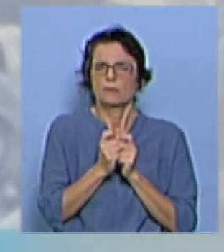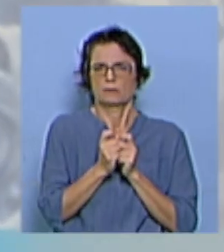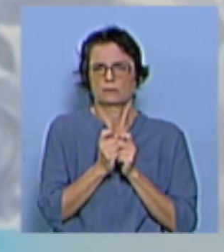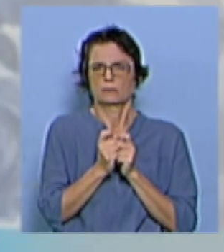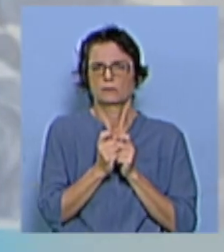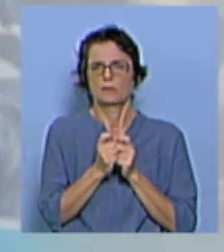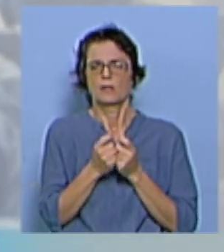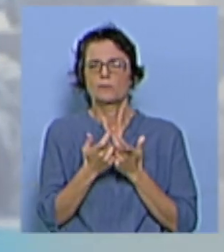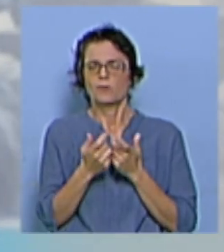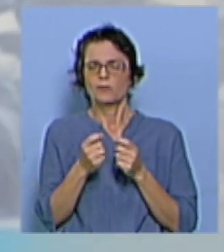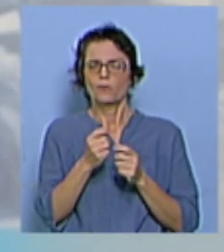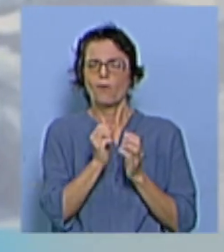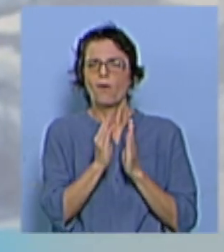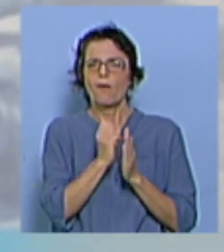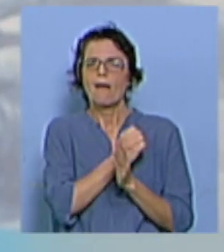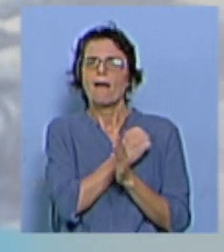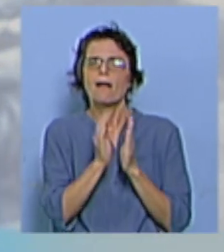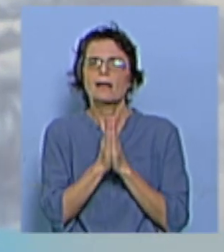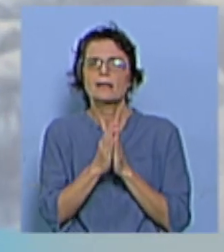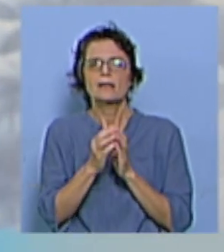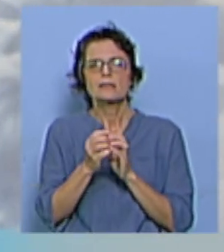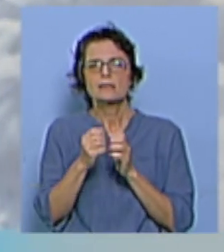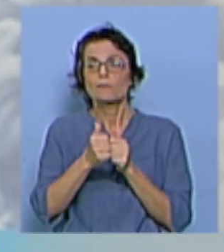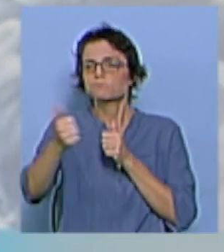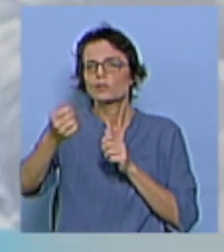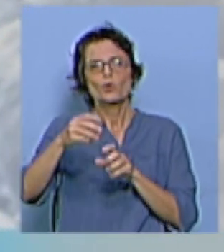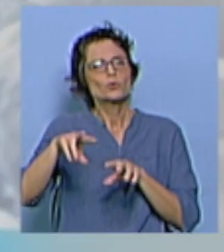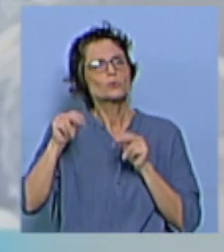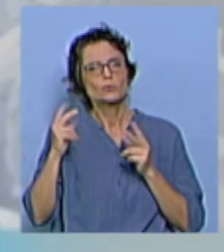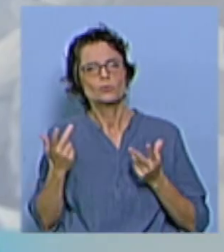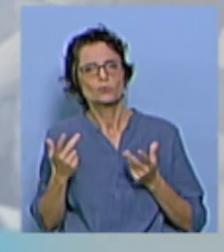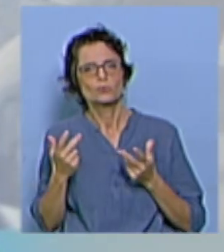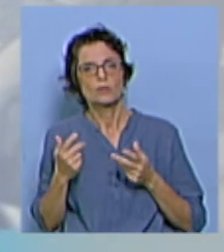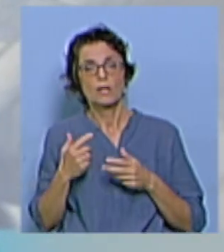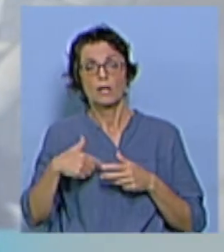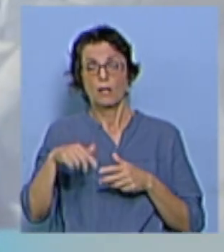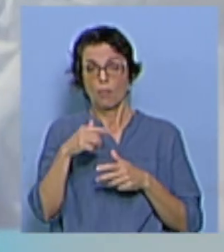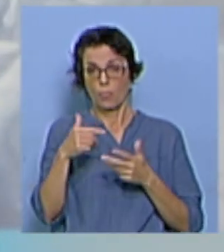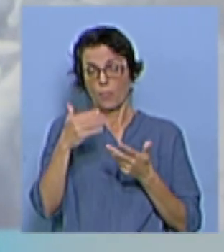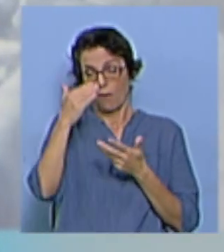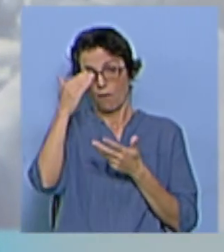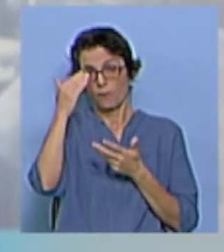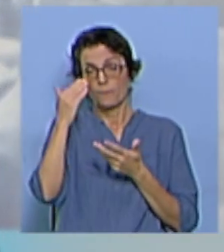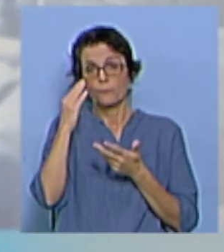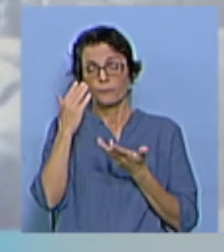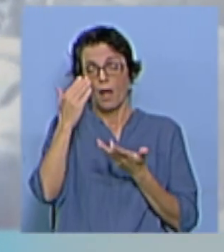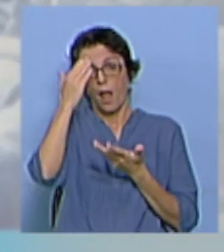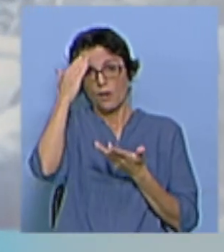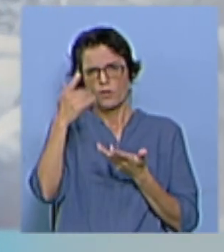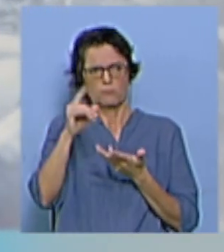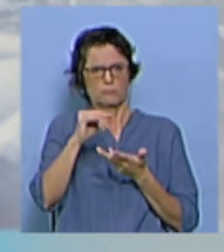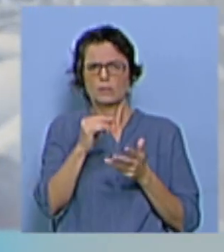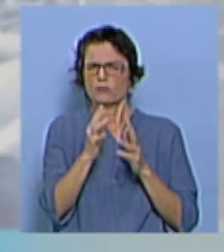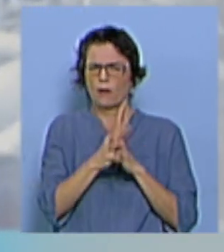tive logo desde o princípio. Portanto, nós não fizemos aquela opção de transmitir missas diariamente porque achámos que com a oferta toda que já